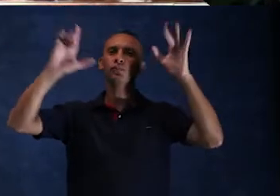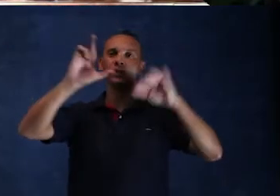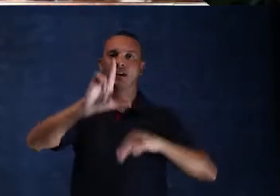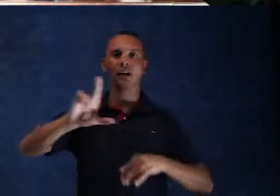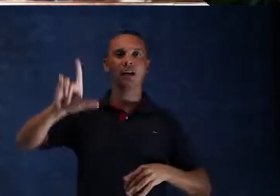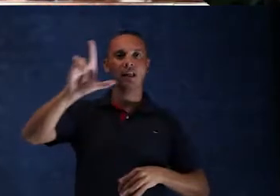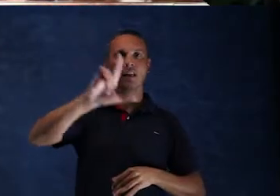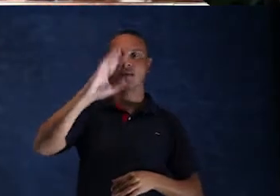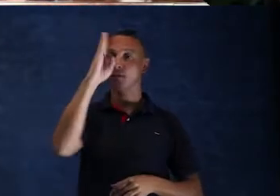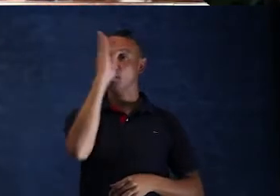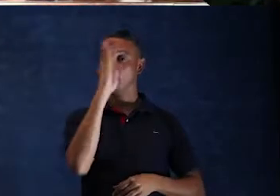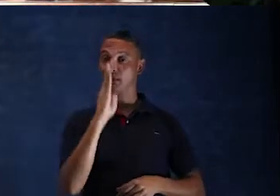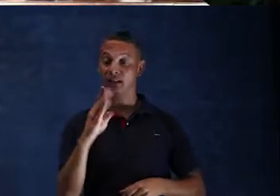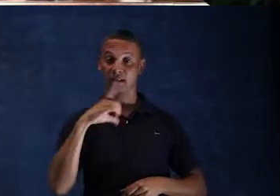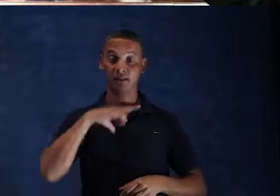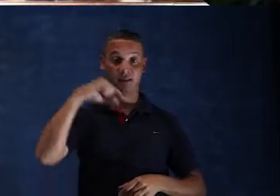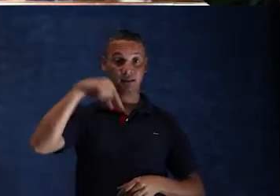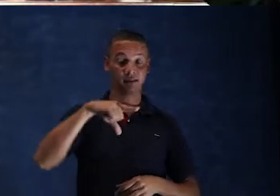literatura brasileira, assim,